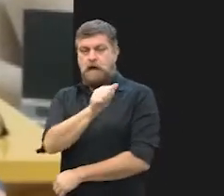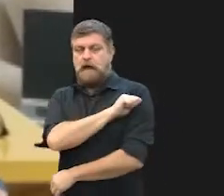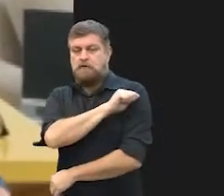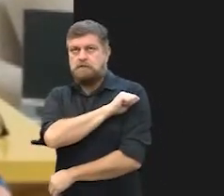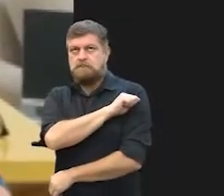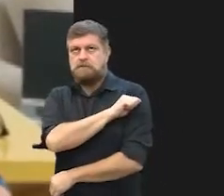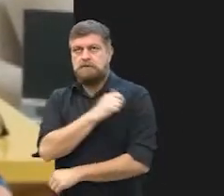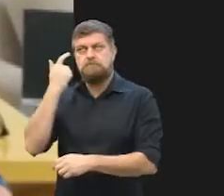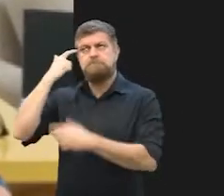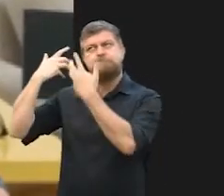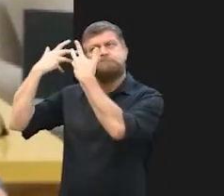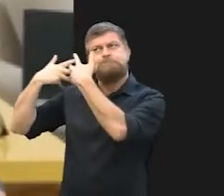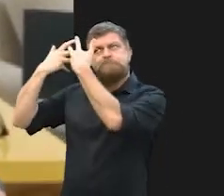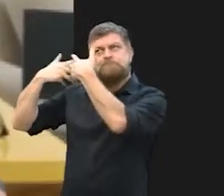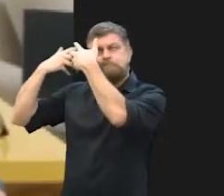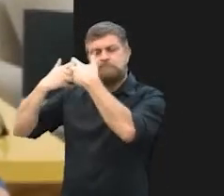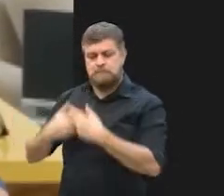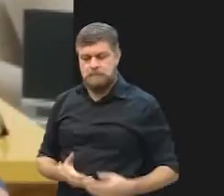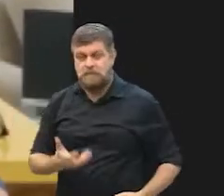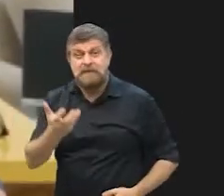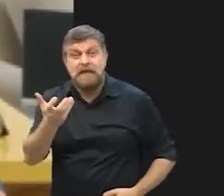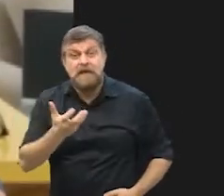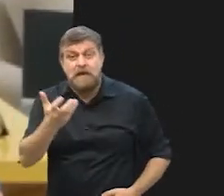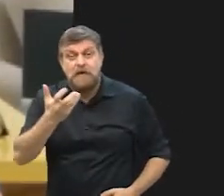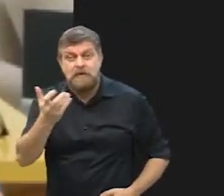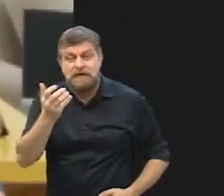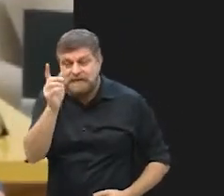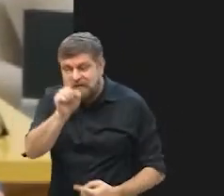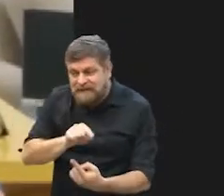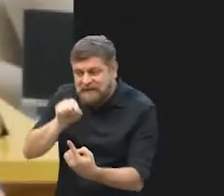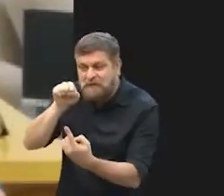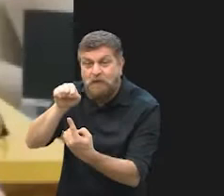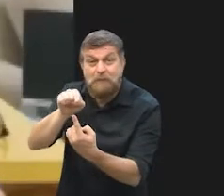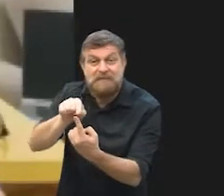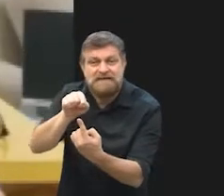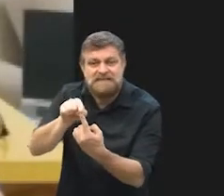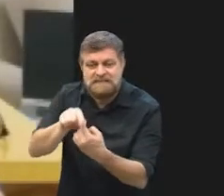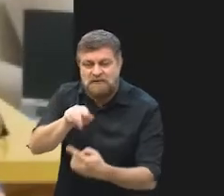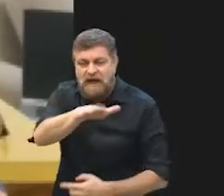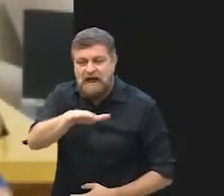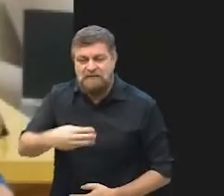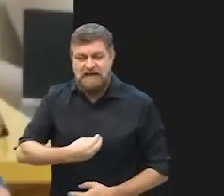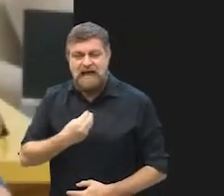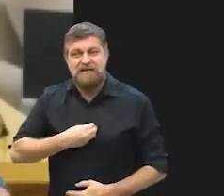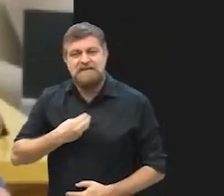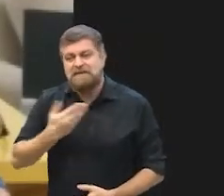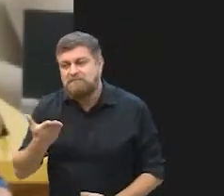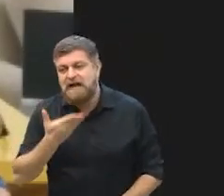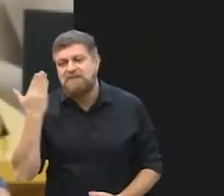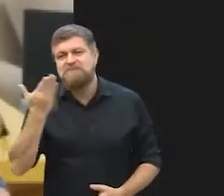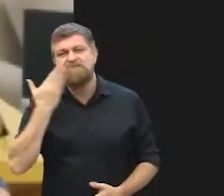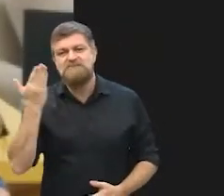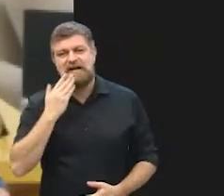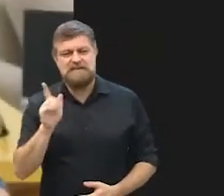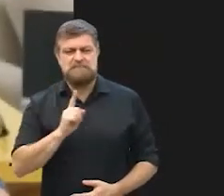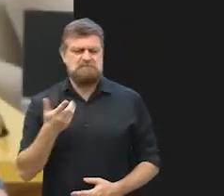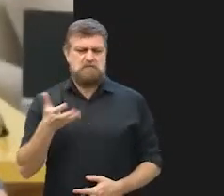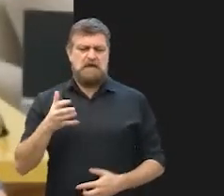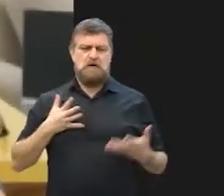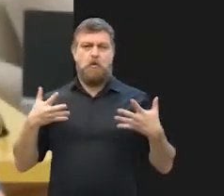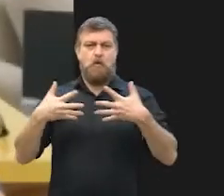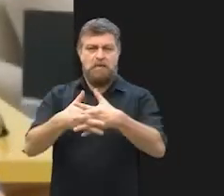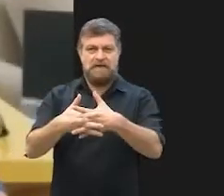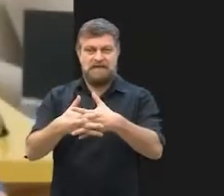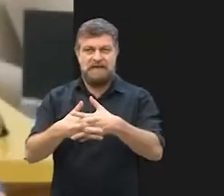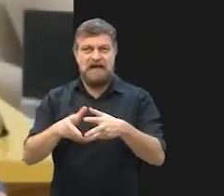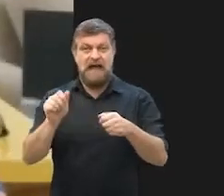projeto. Mas aí eu queria que fosse um projeto que facilitasse a vida do aluno e não complicasse. Então, veio a ideia de